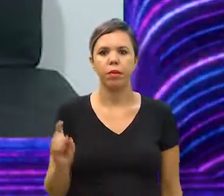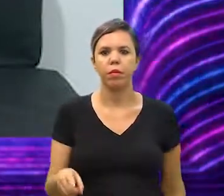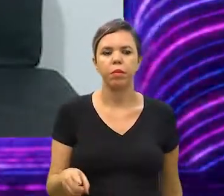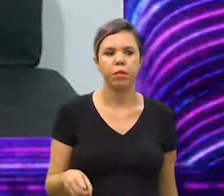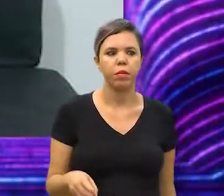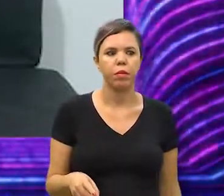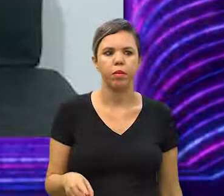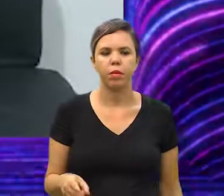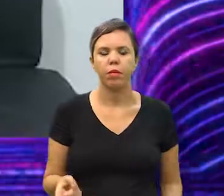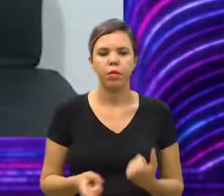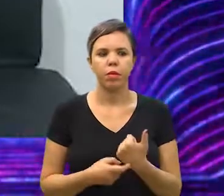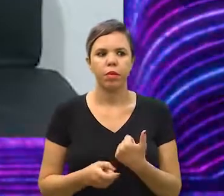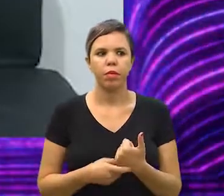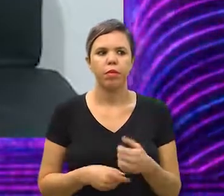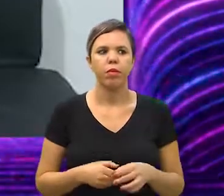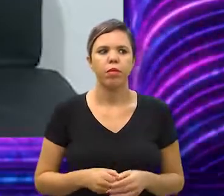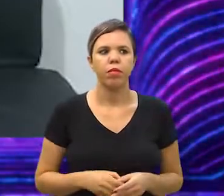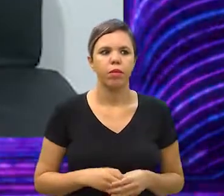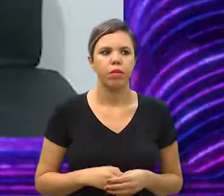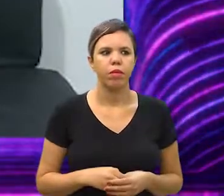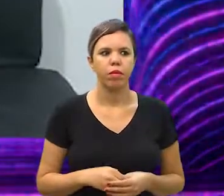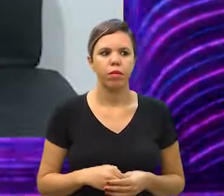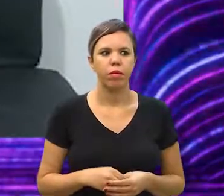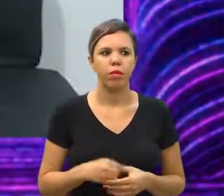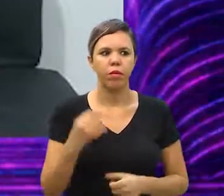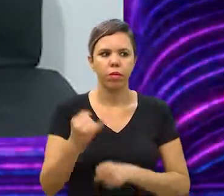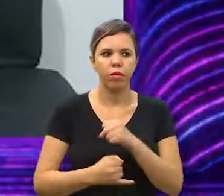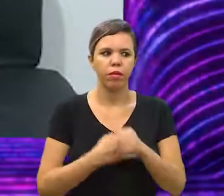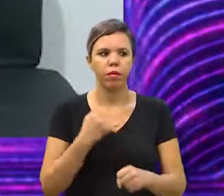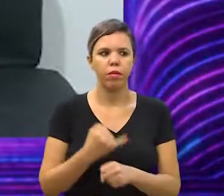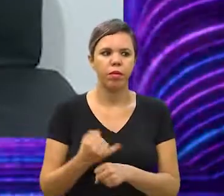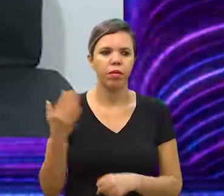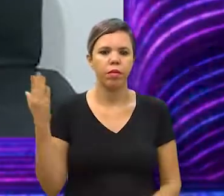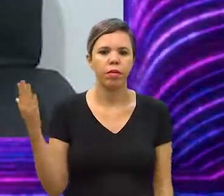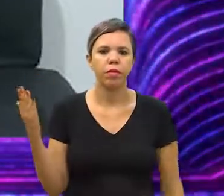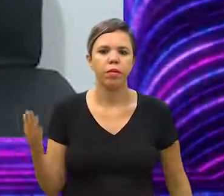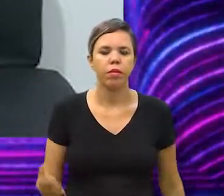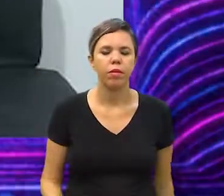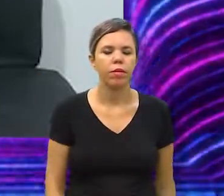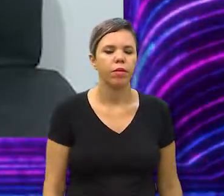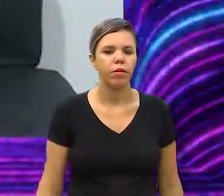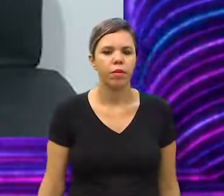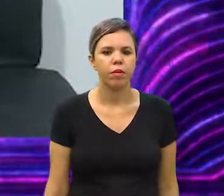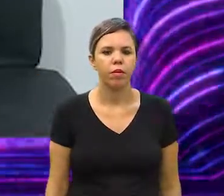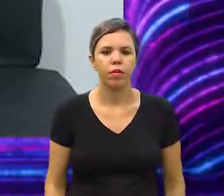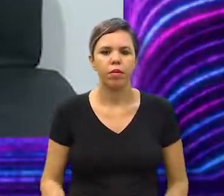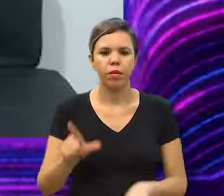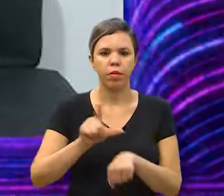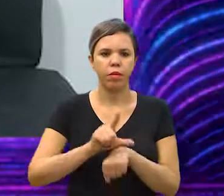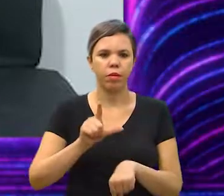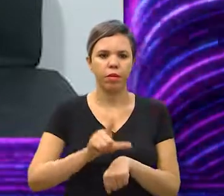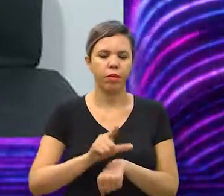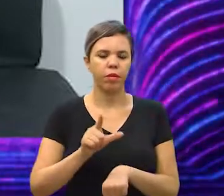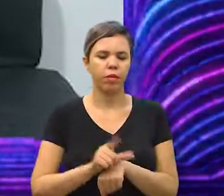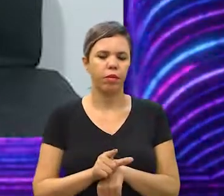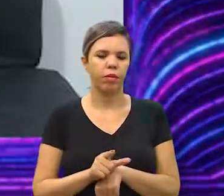que já tô com 12 mil seguidores lá no Instagram. E tem o meu site, digofreitas.com, lá tem os links para minha loja, né, que